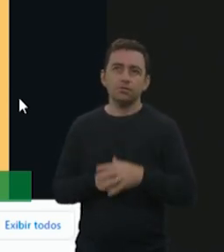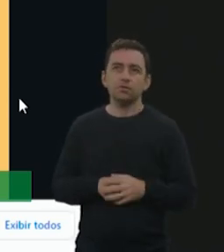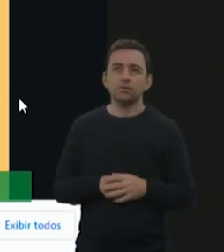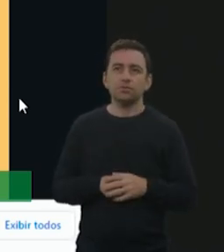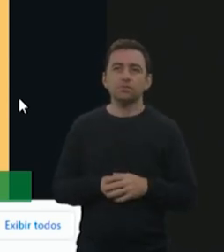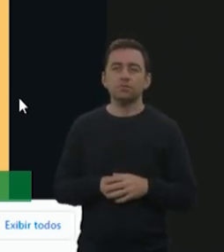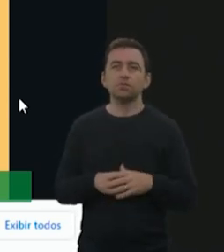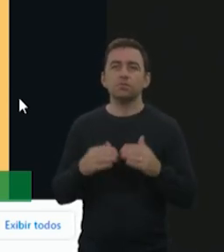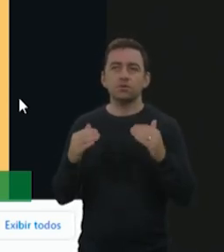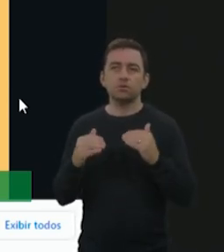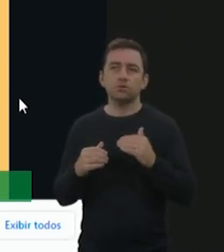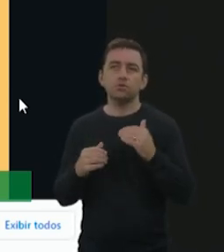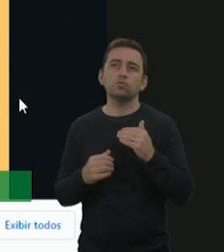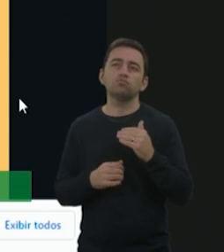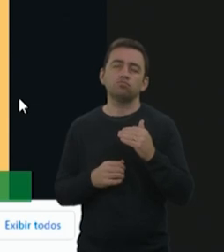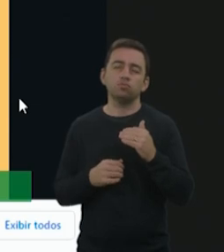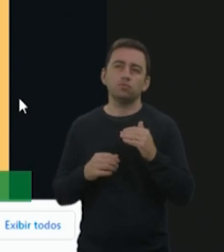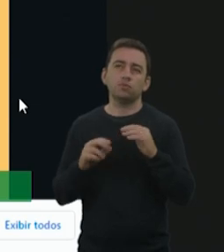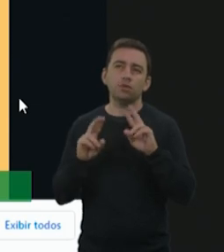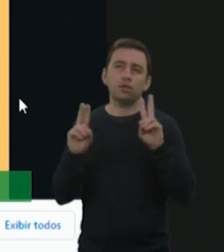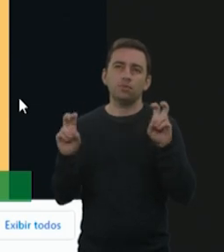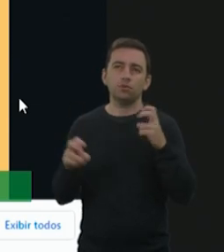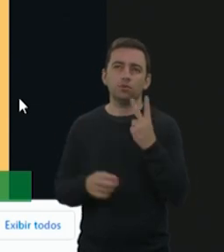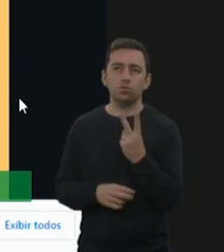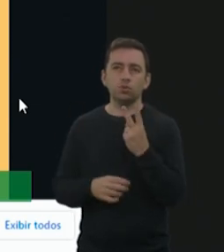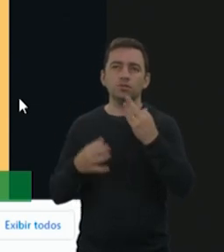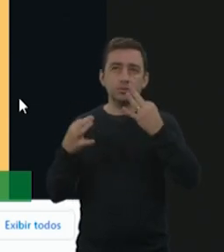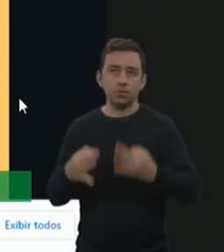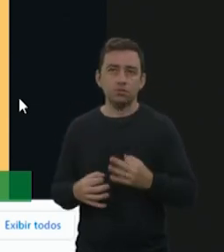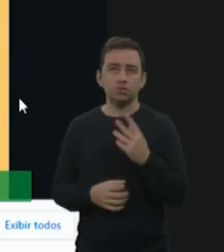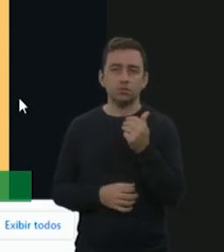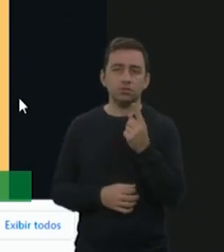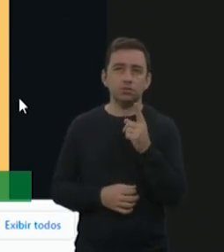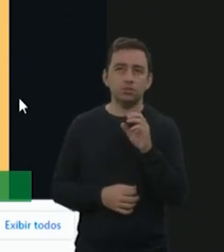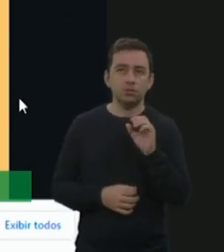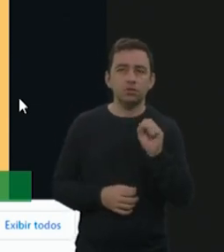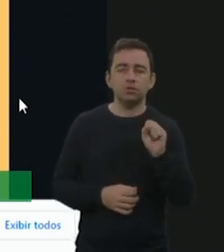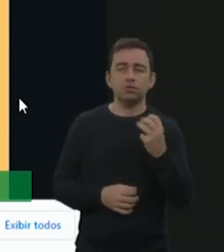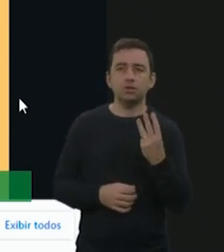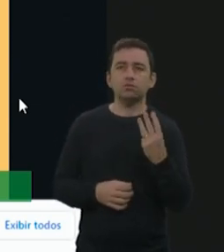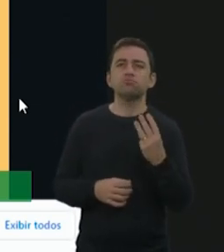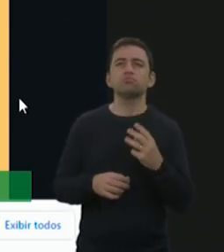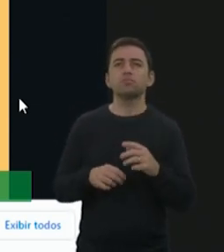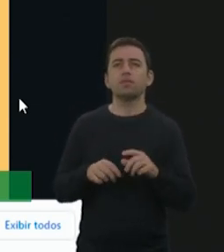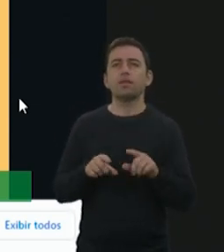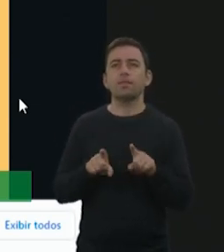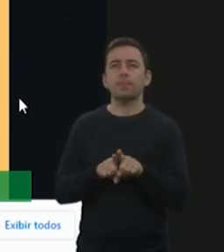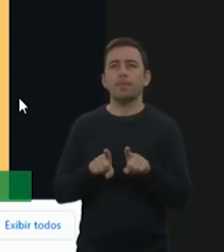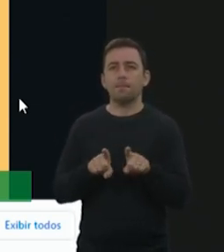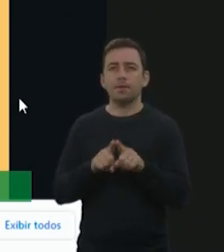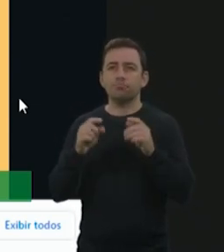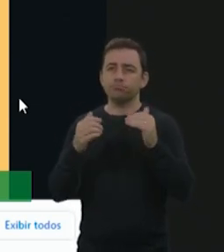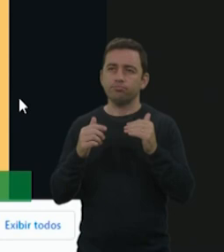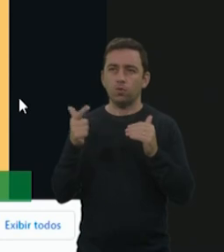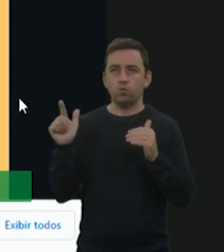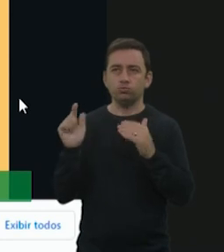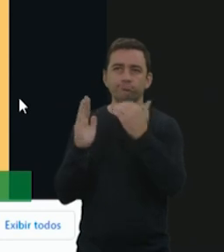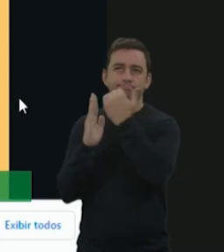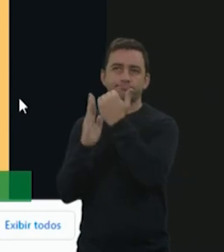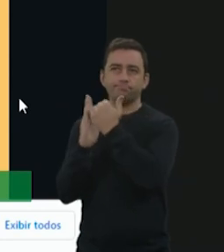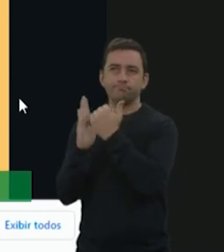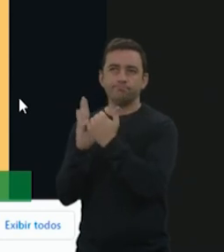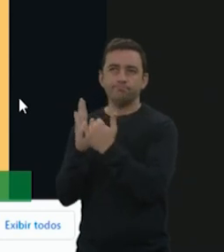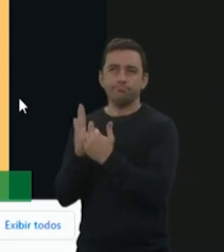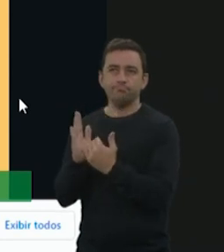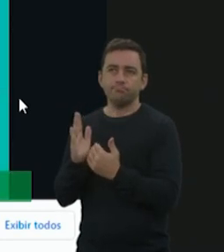congênita, 2 casos confirmados, 103 em acompanhamento regular e também recebendo a medicação. Na deficiência de biotinidase, 3 casos confirmados e 63